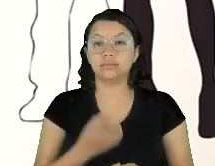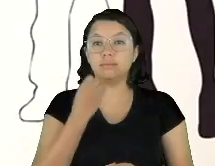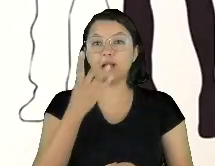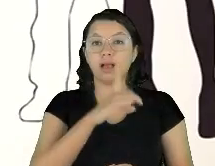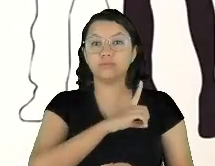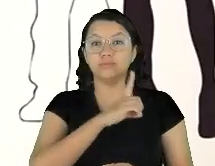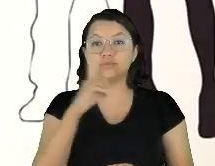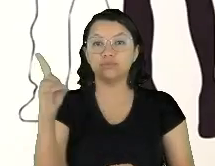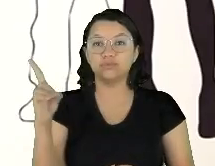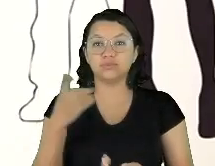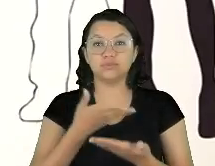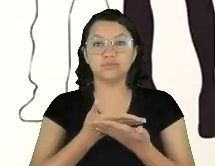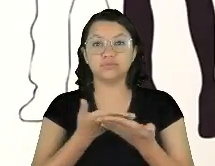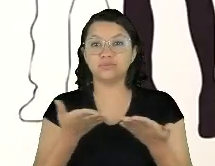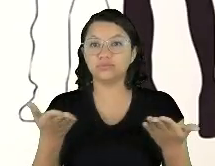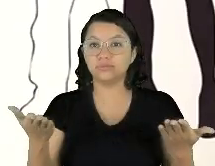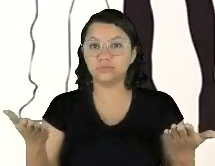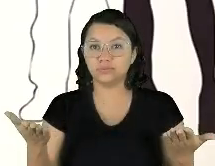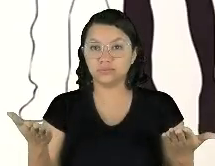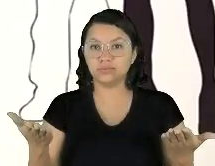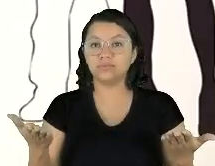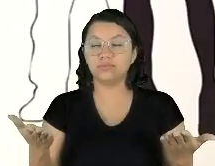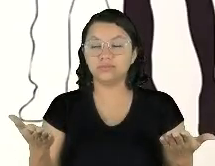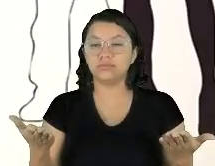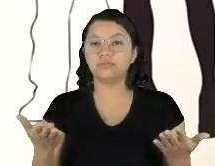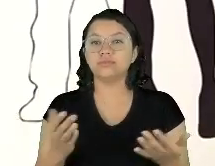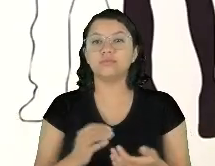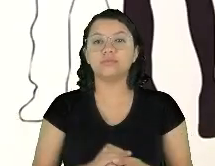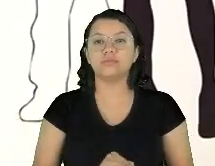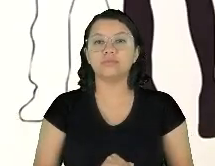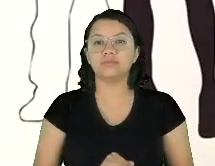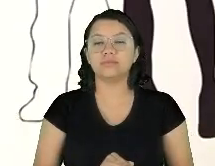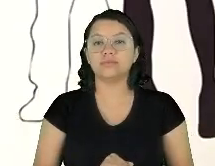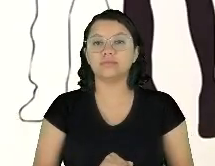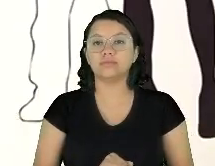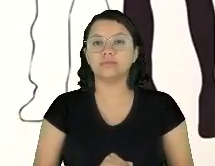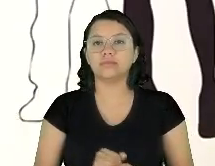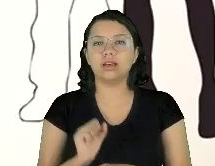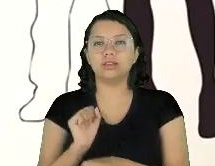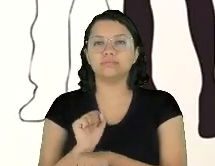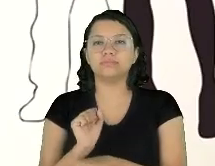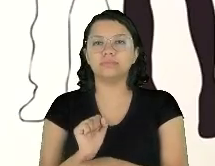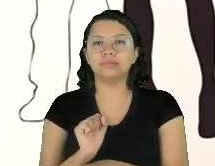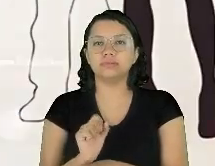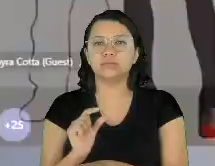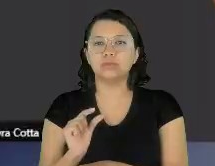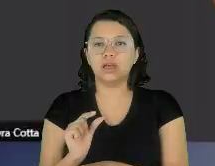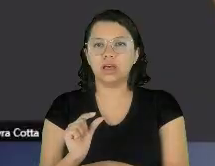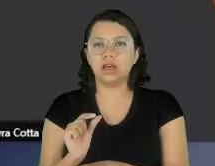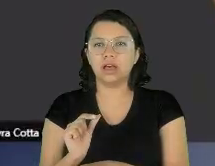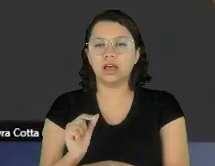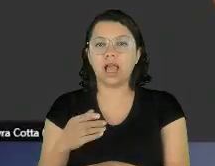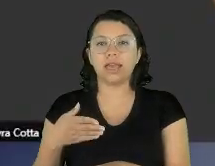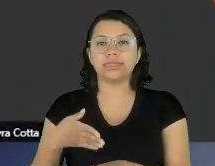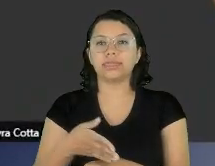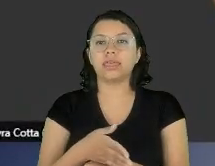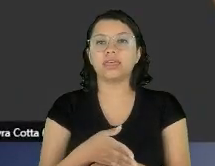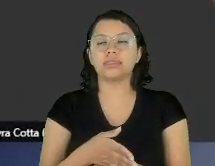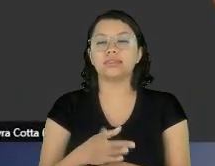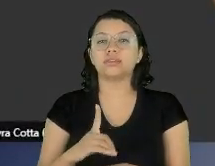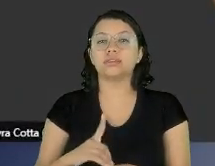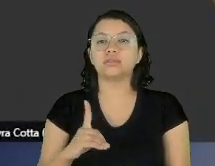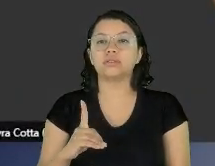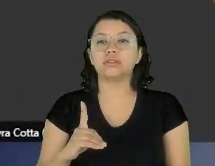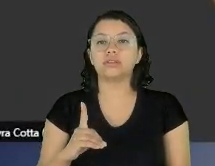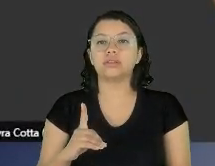Bom dia a todos e a todas. Nós estamos esperando aqui a entrada da